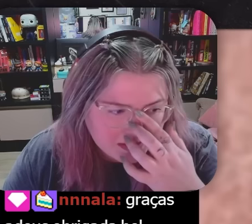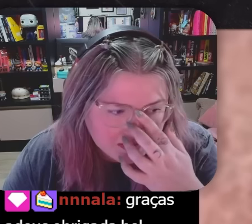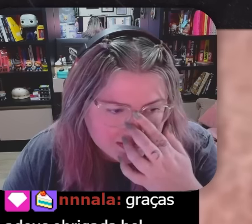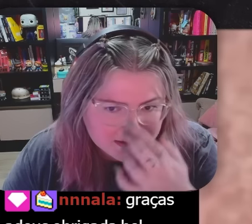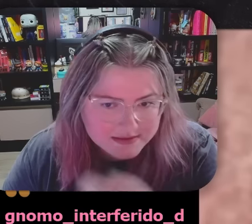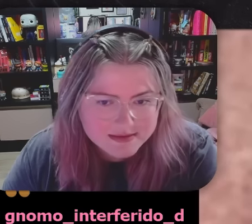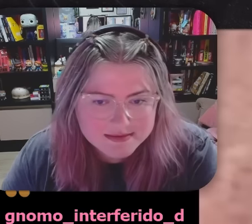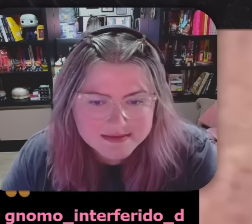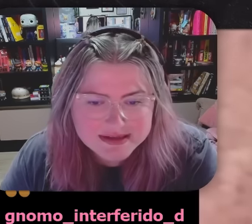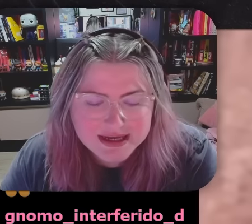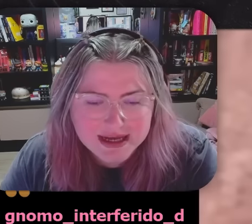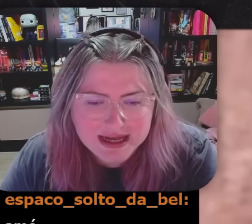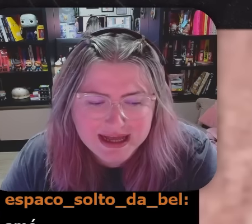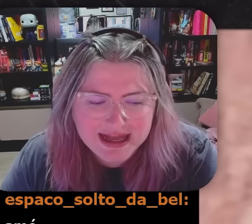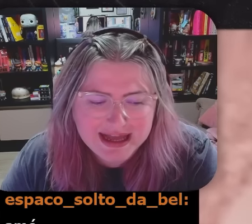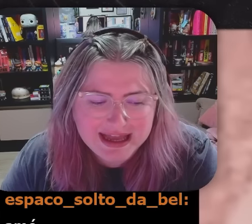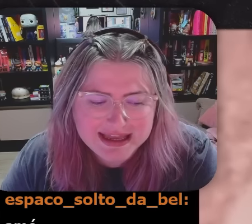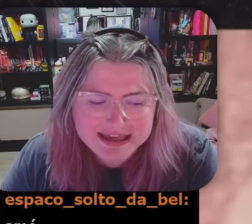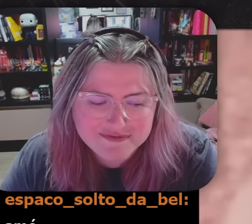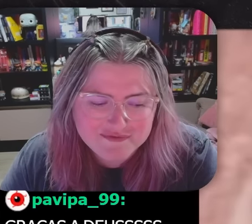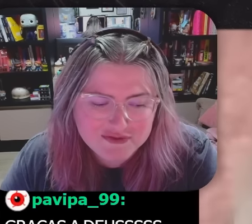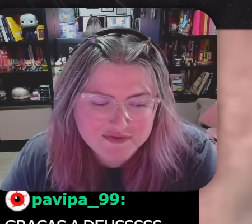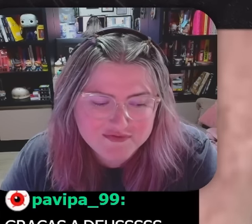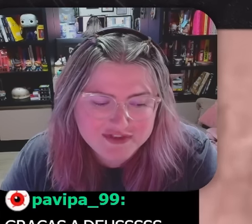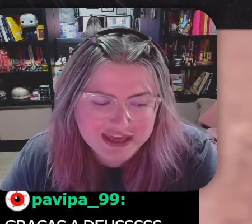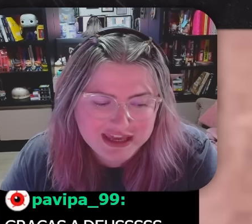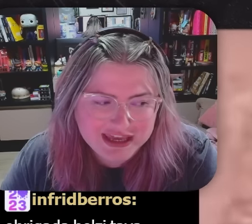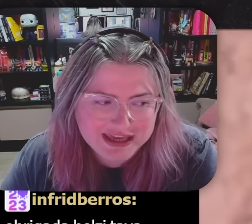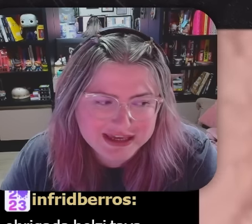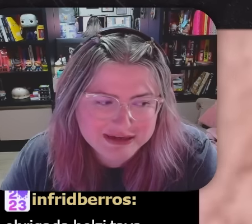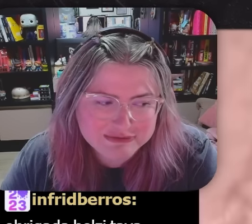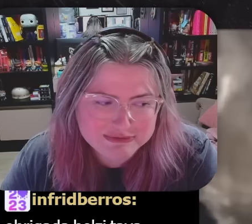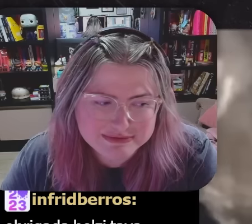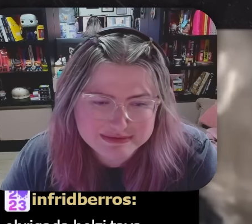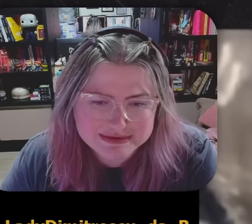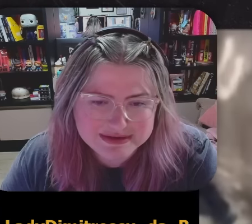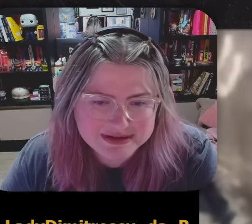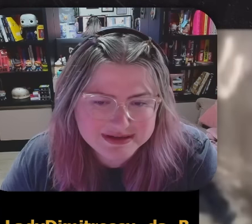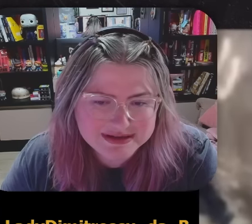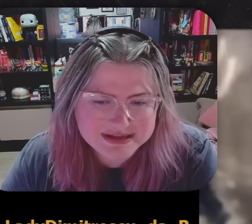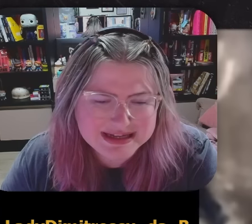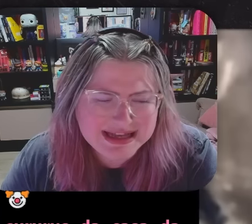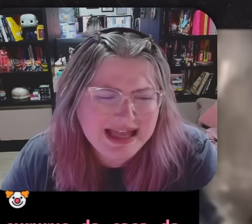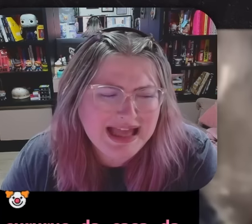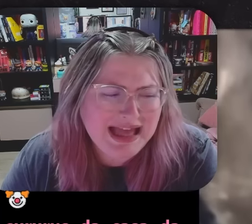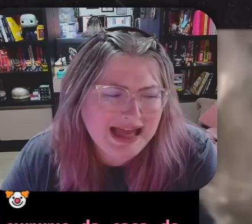ganhar ai que fofinho